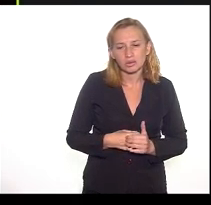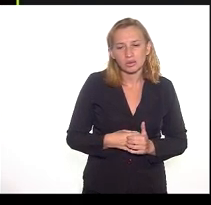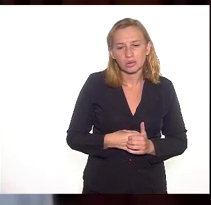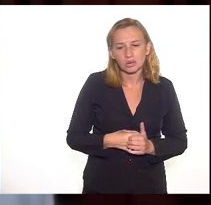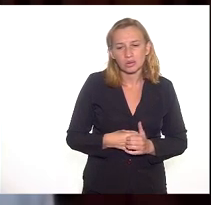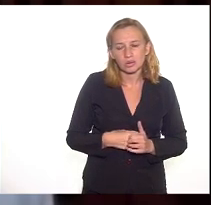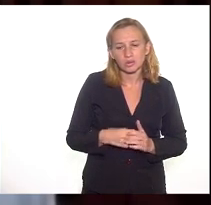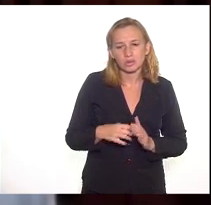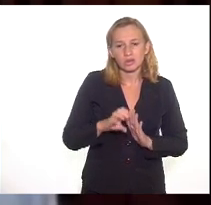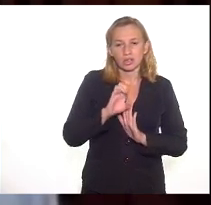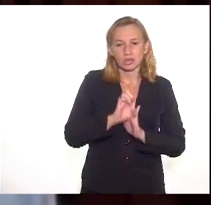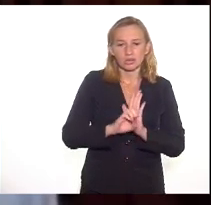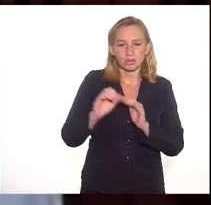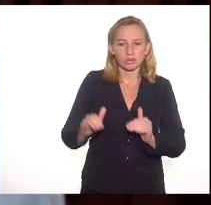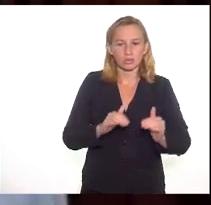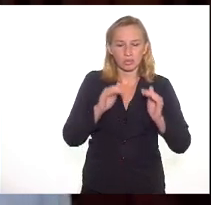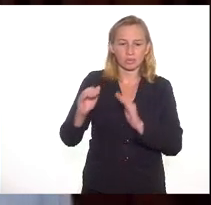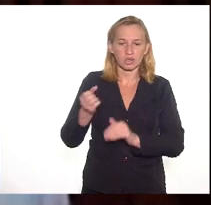Subemenda, emenda 1.